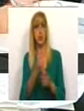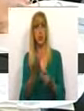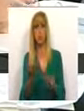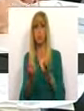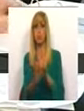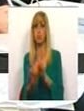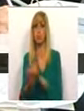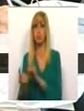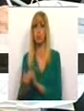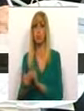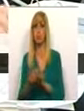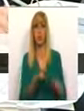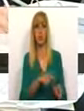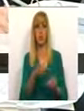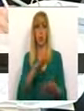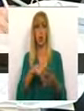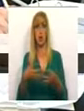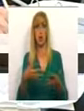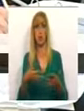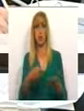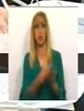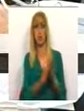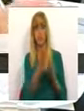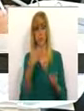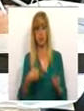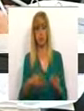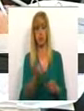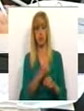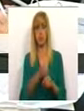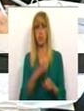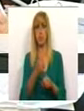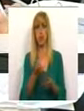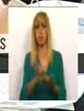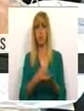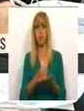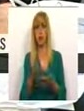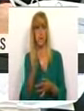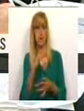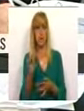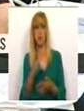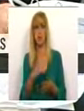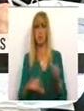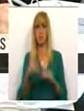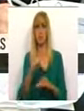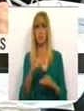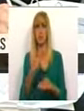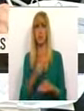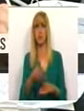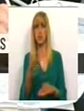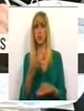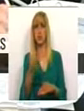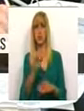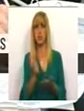das pessoas, foi a alteração do horário trabalho semanal dos funcionários, que se traduziu na prática em mais 150